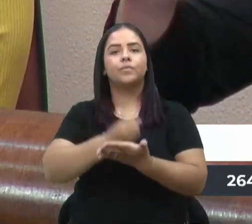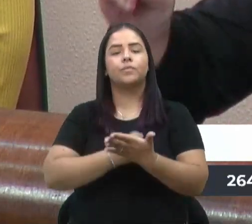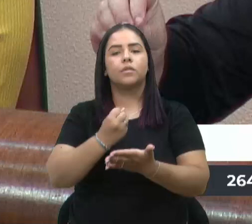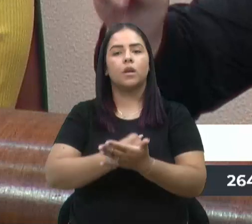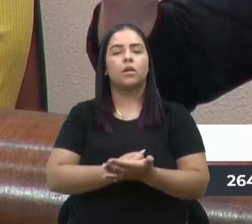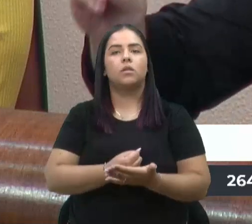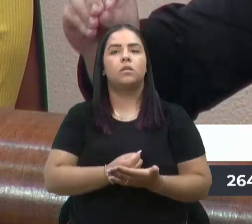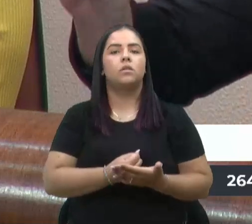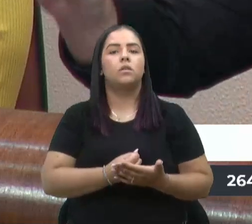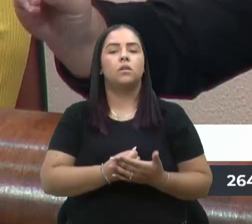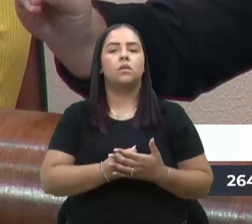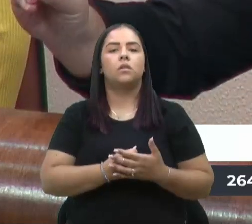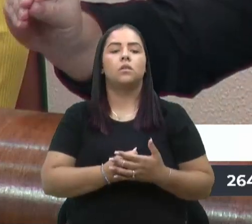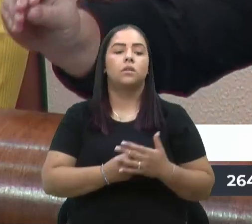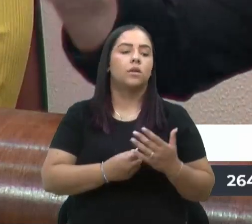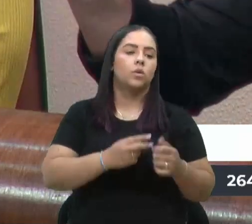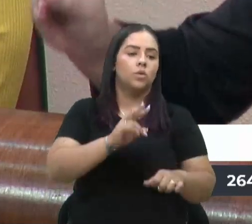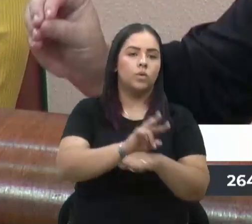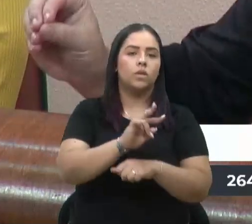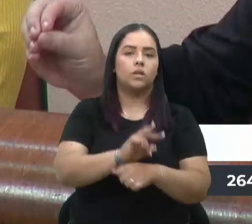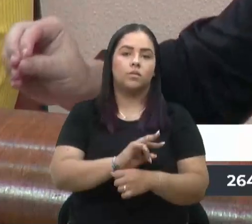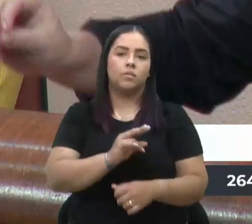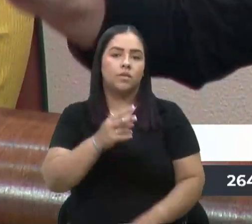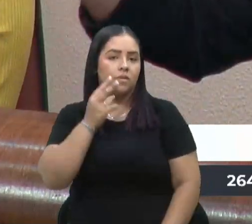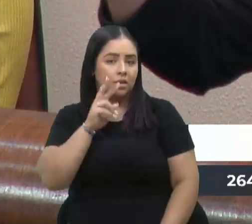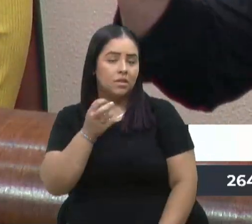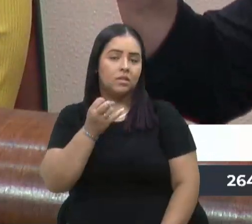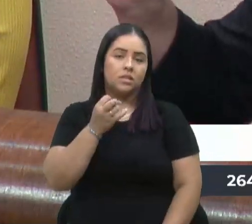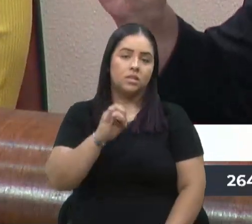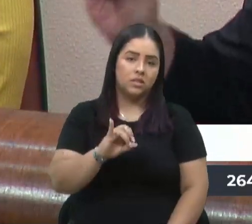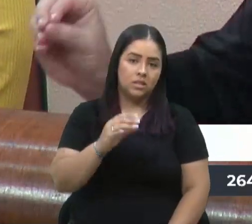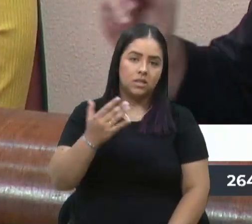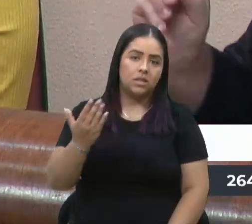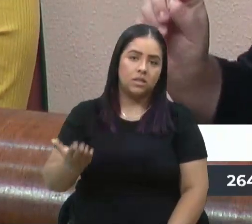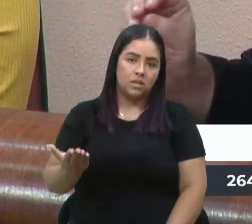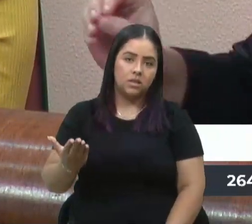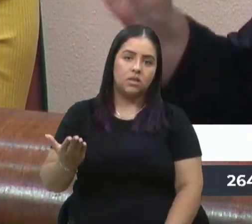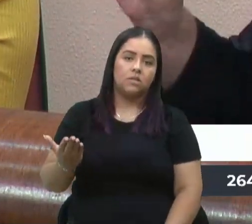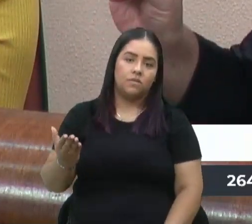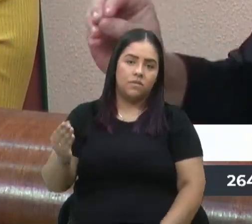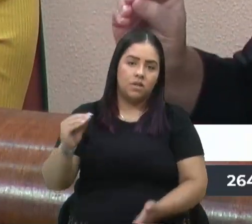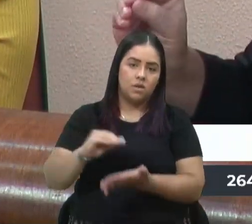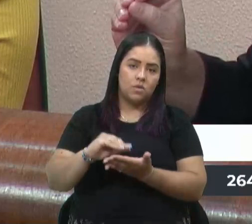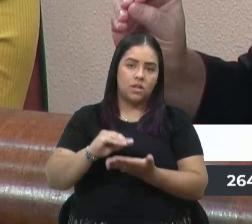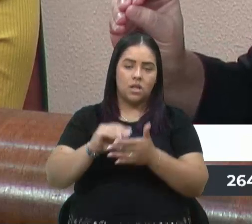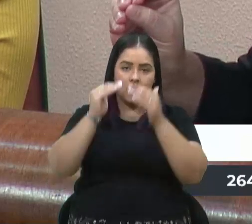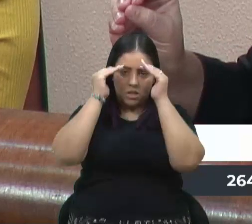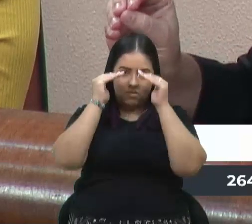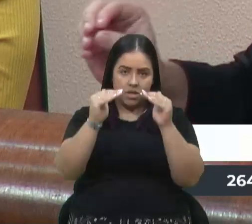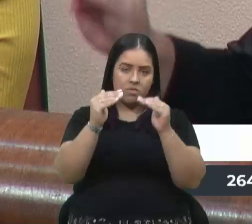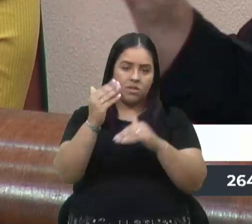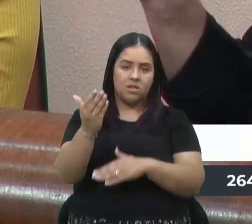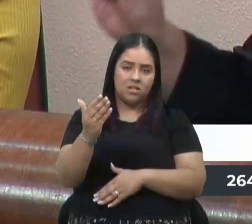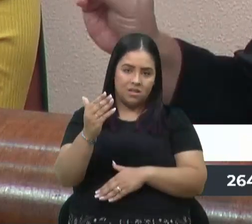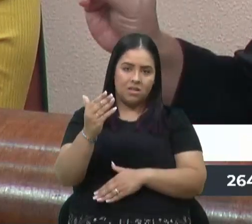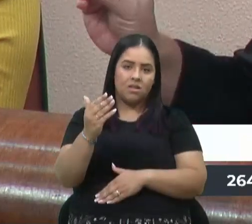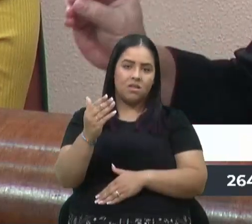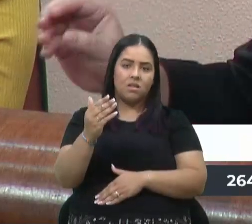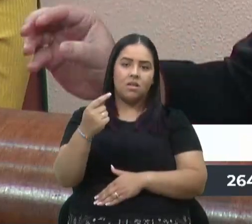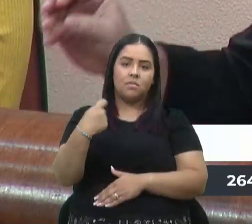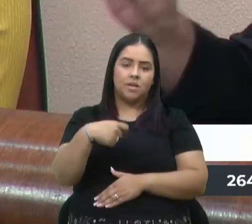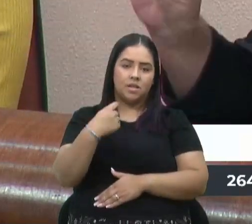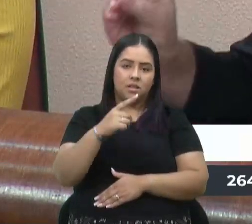ficar um em cada esquina para ver se o desrespeito, sabe, esse desrespeito do motorista, ele tenha pelo